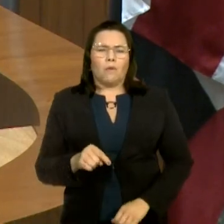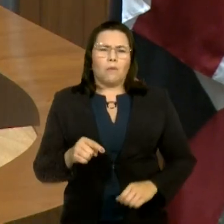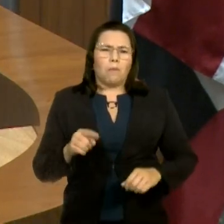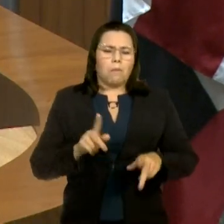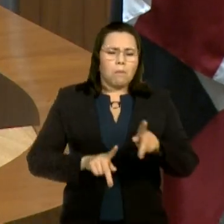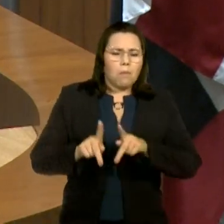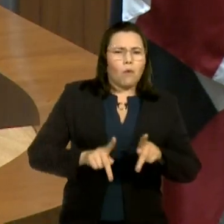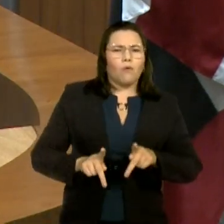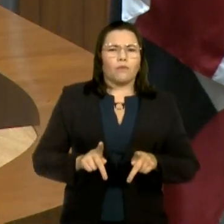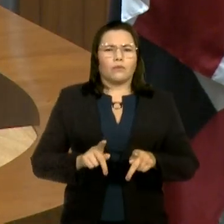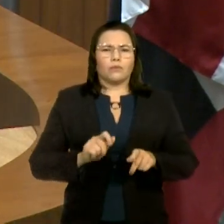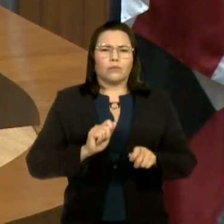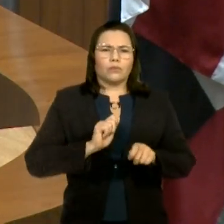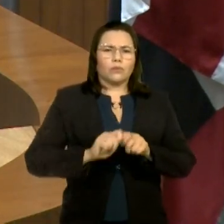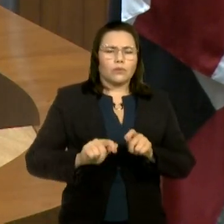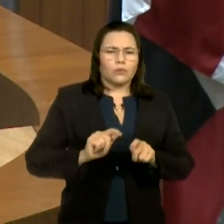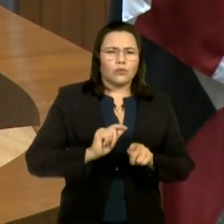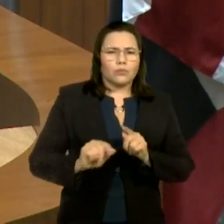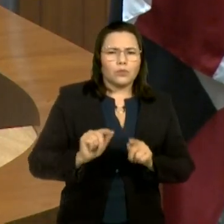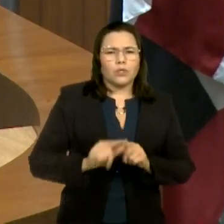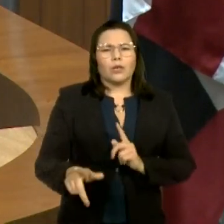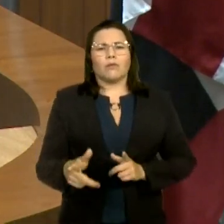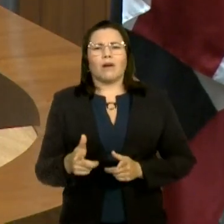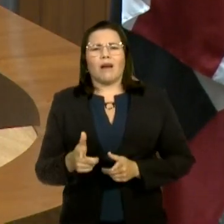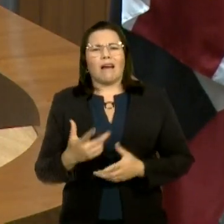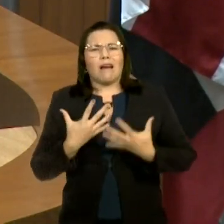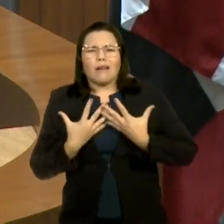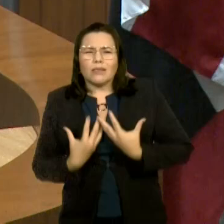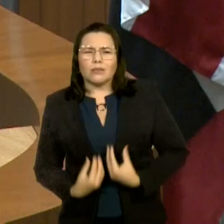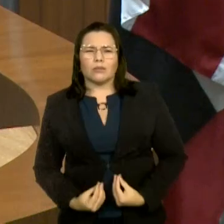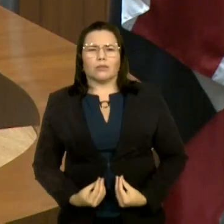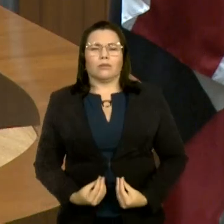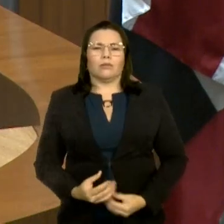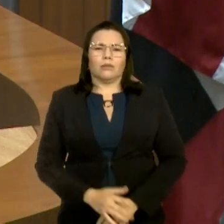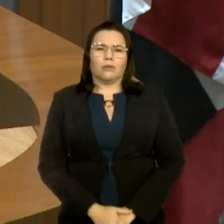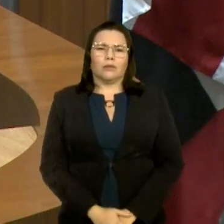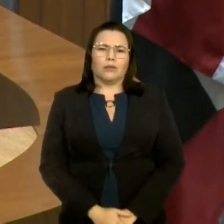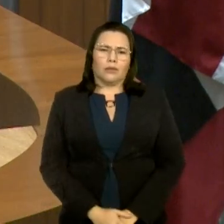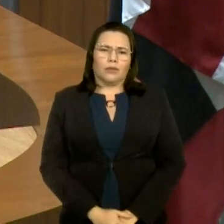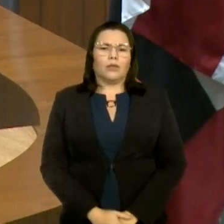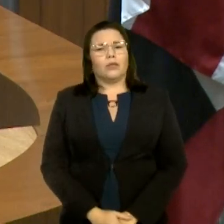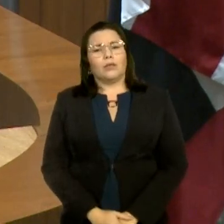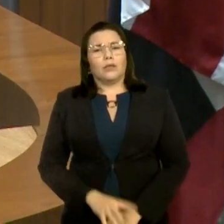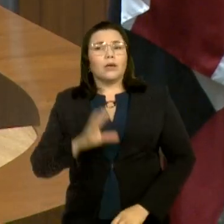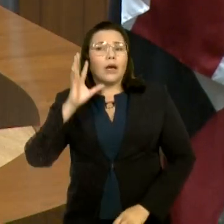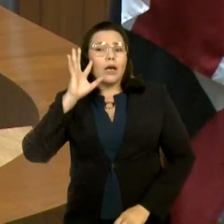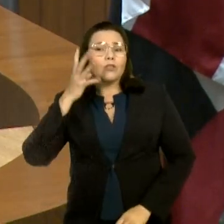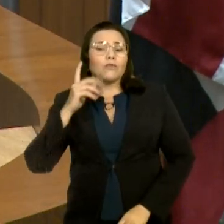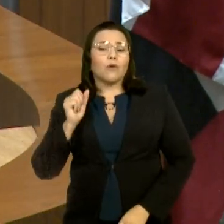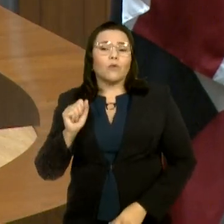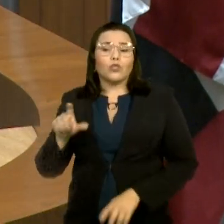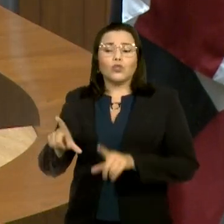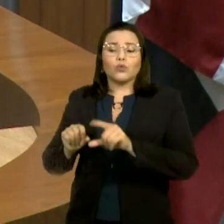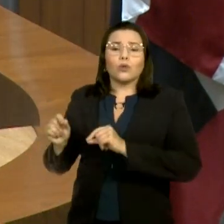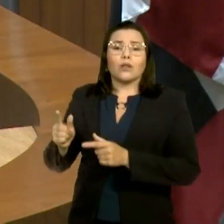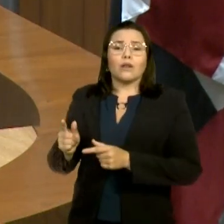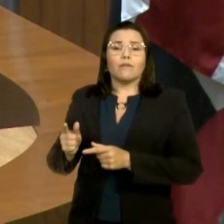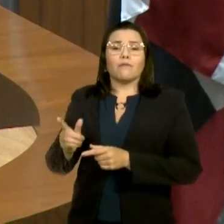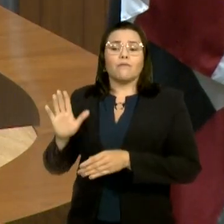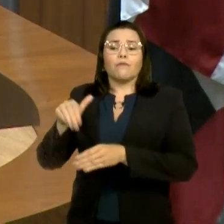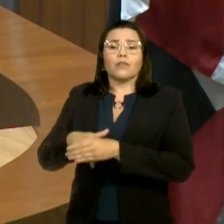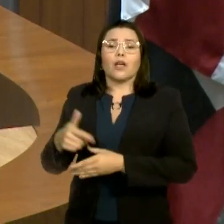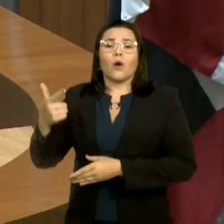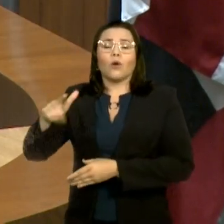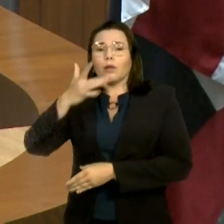resolveu escolher um cidadão empreso bem sucedido nascido em Pinheiro no